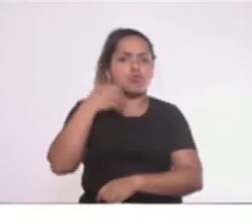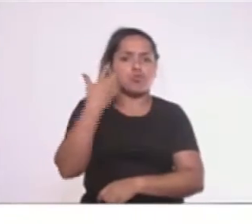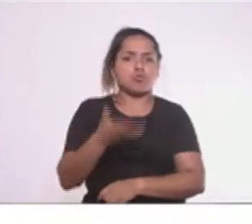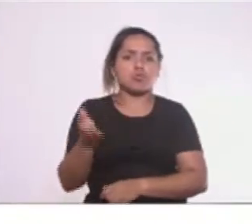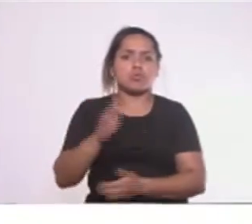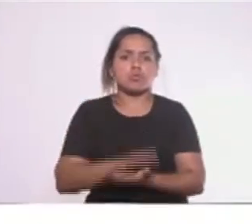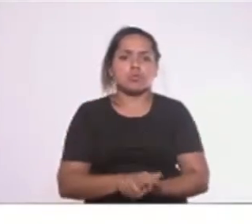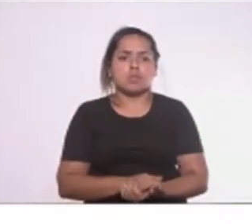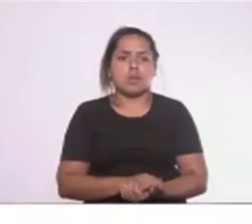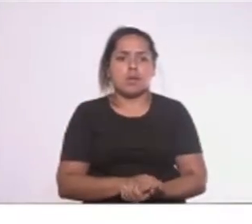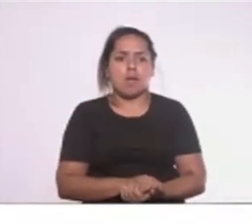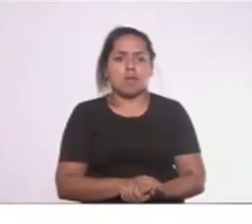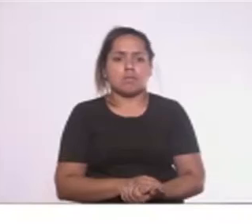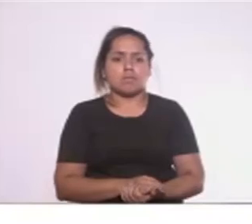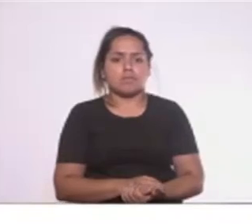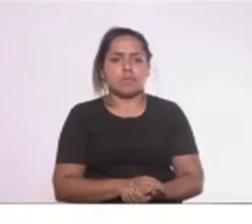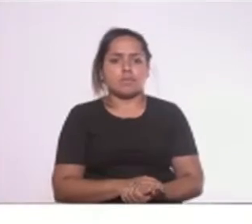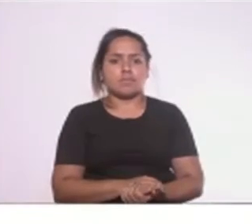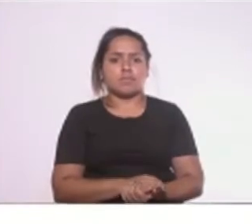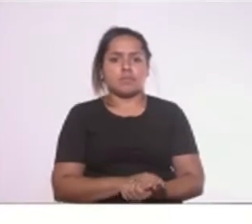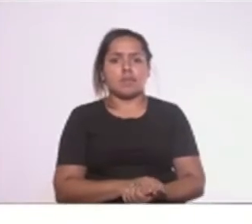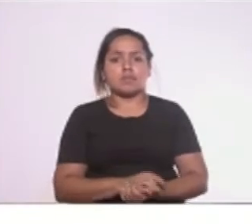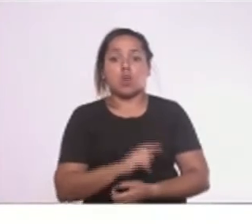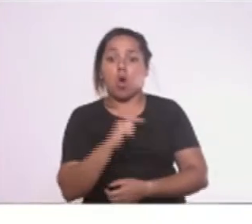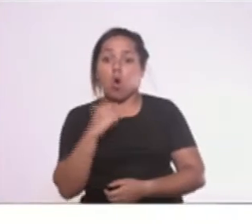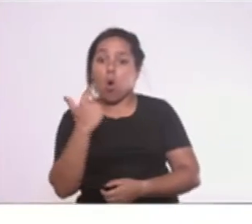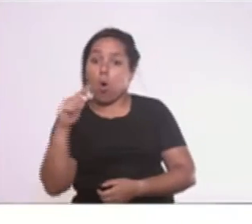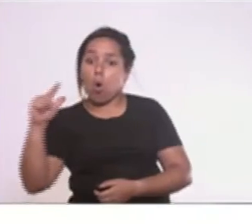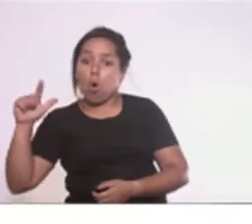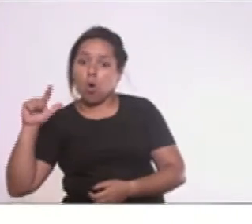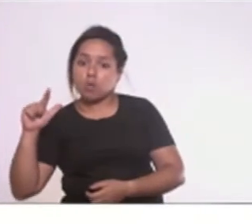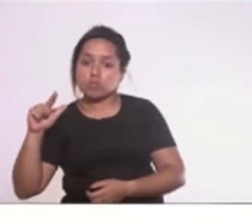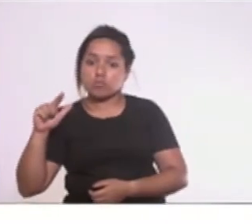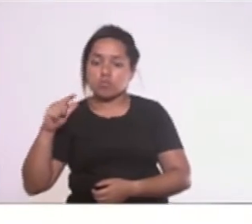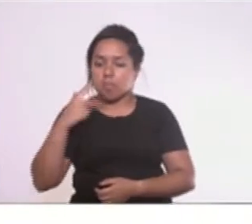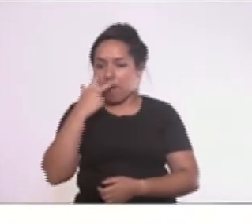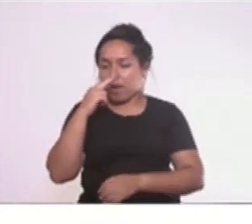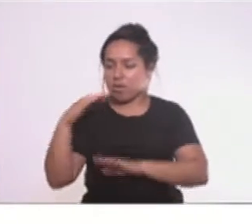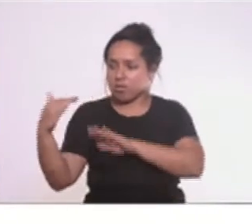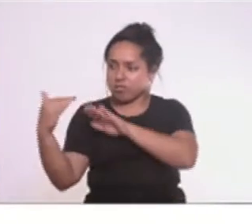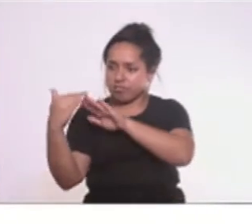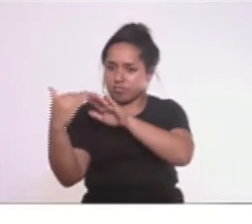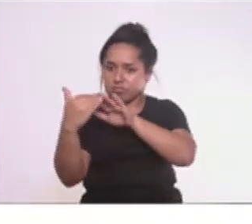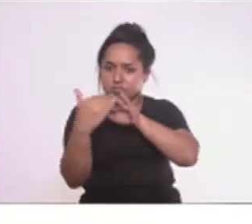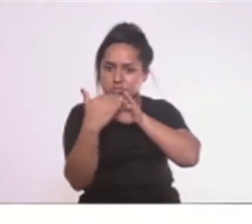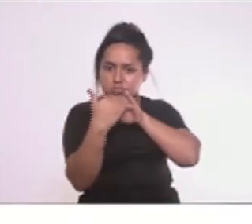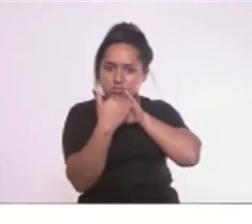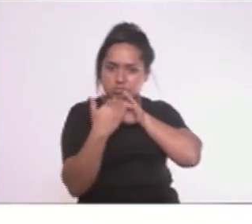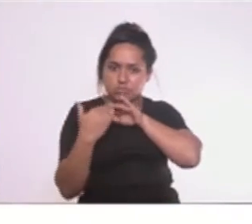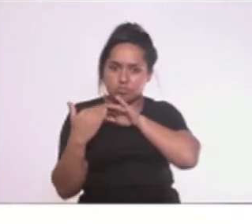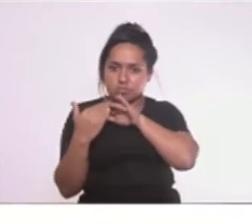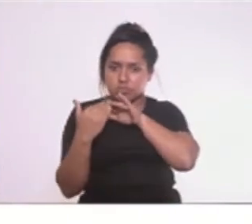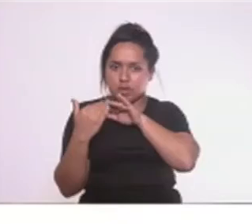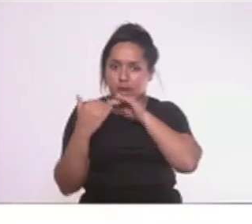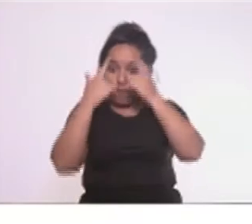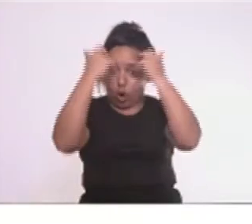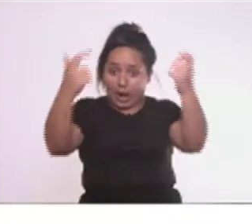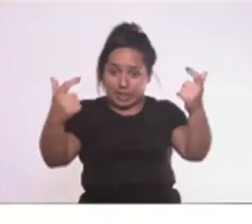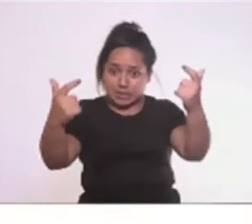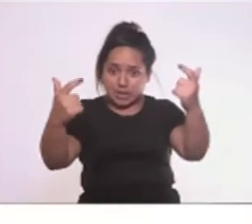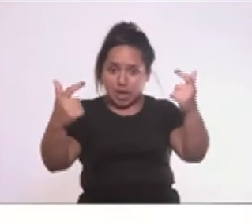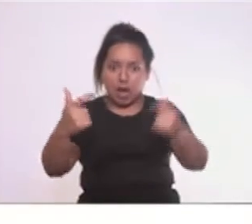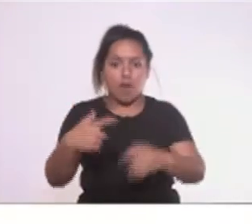mas assim, descambar para outras formas de expressão da divergência, qualquer que seja a manifestação de violência, é